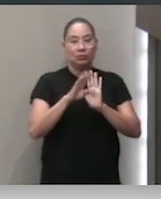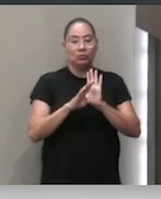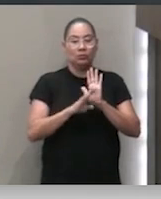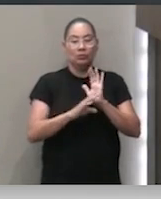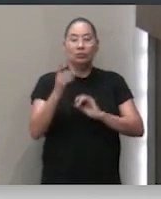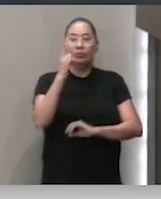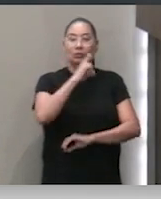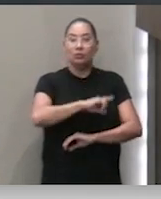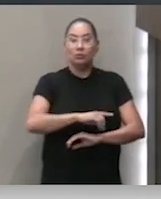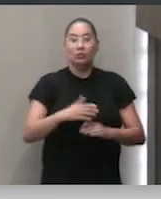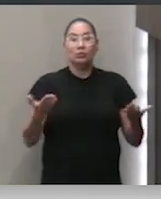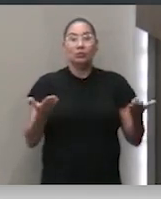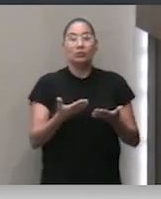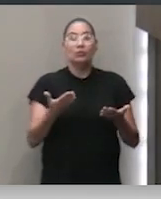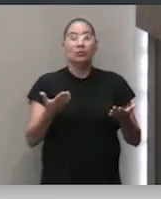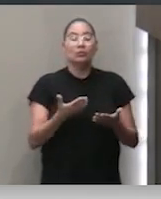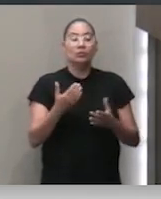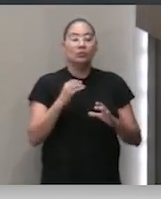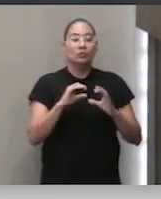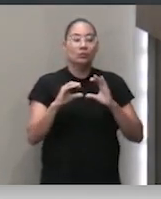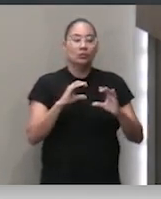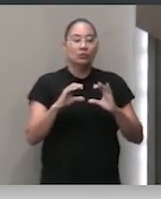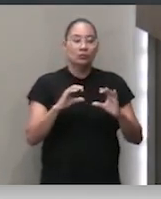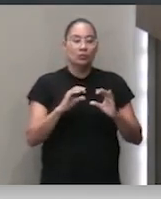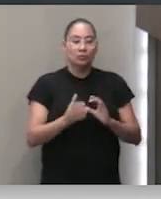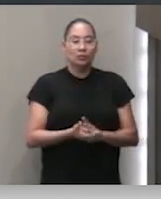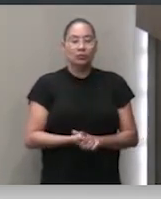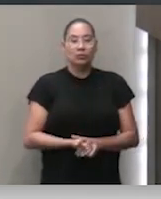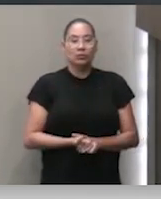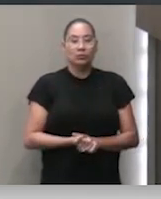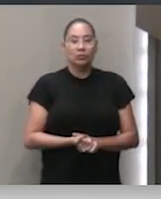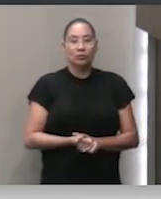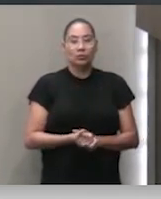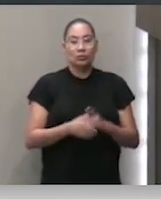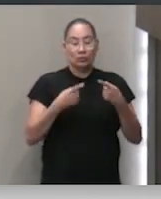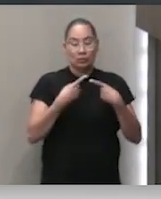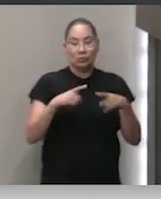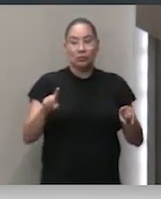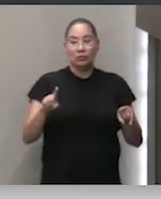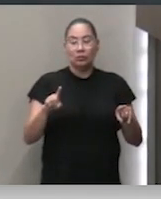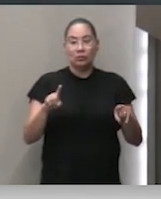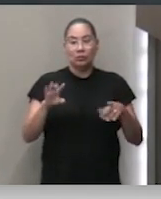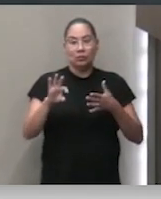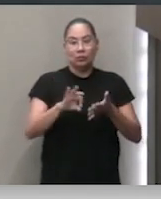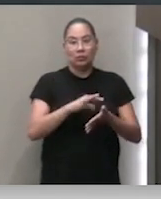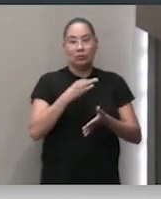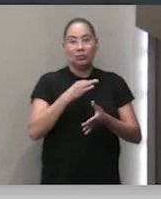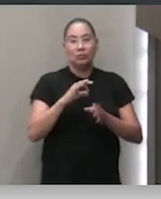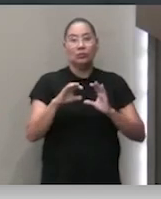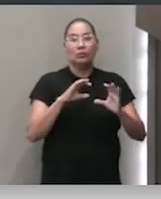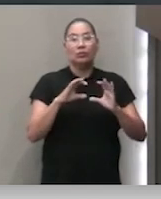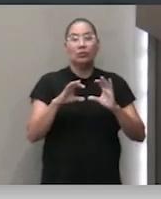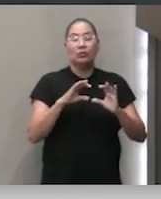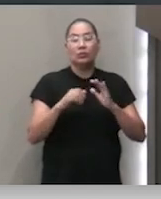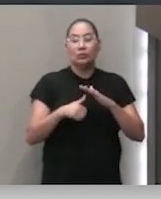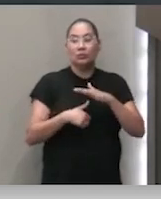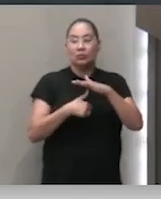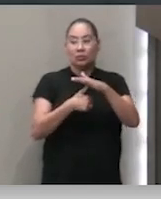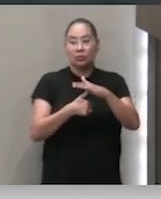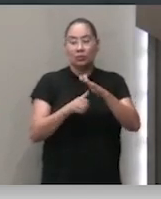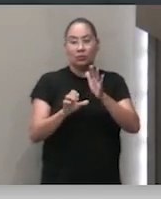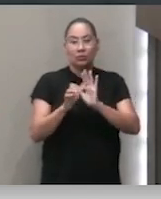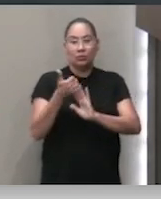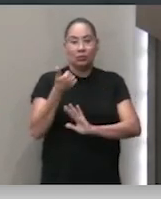passamos ao espaço das comunicações. Declaro abertas as inscrições para o espaço da comunicação de lideranças. Primeiro